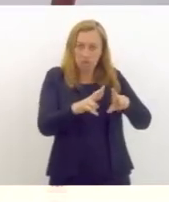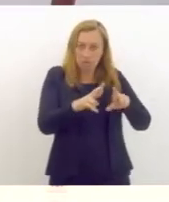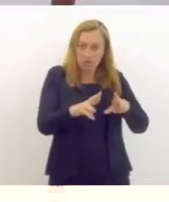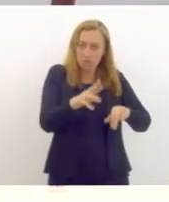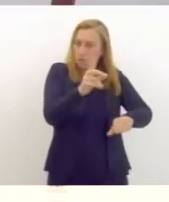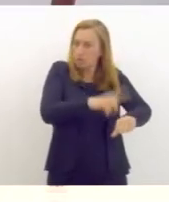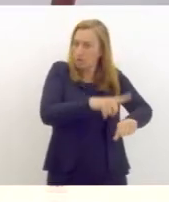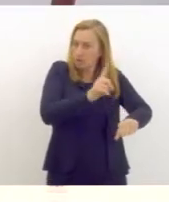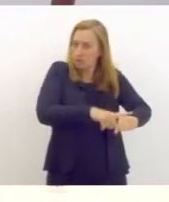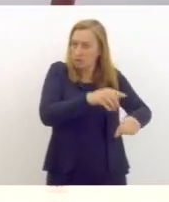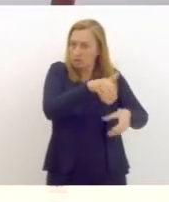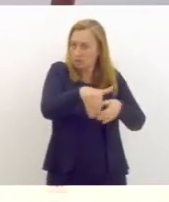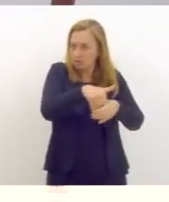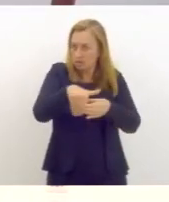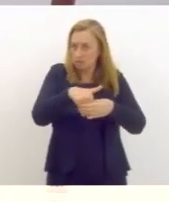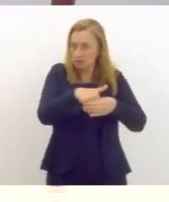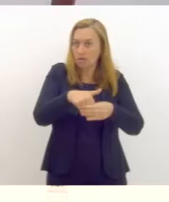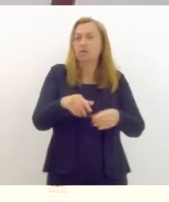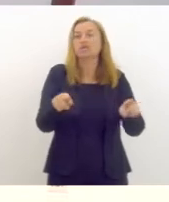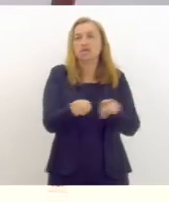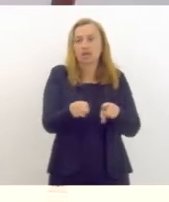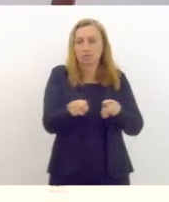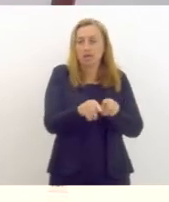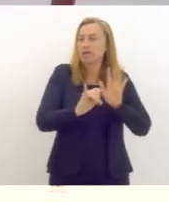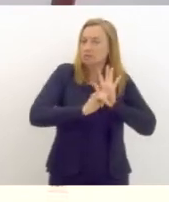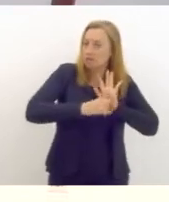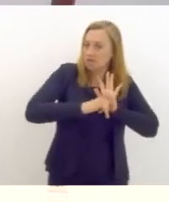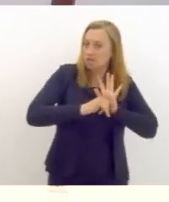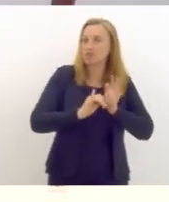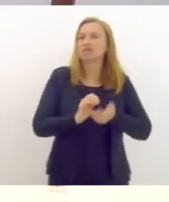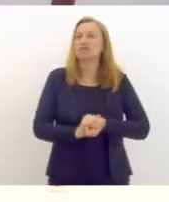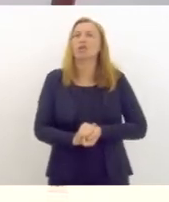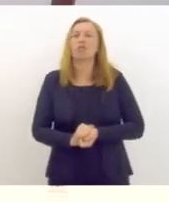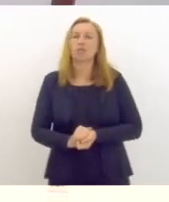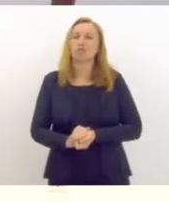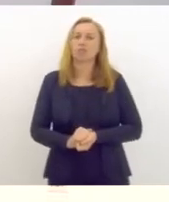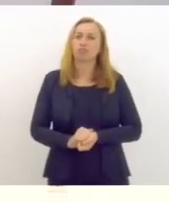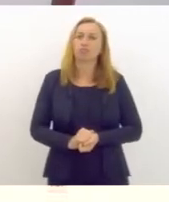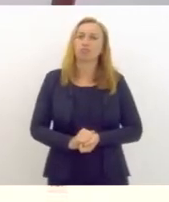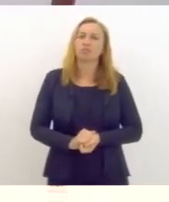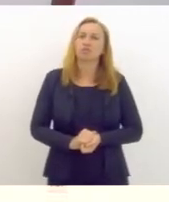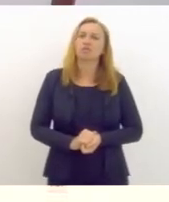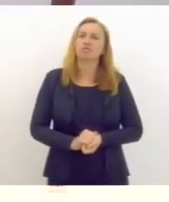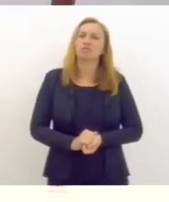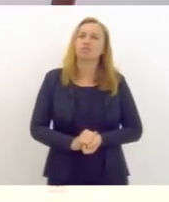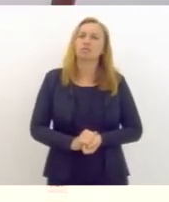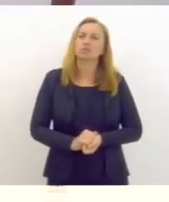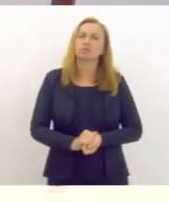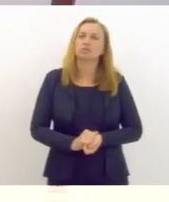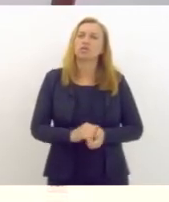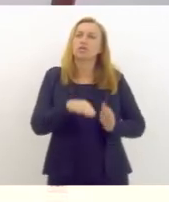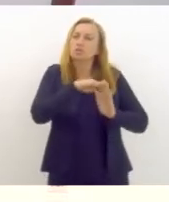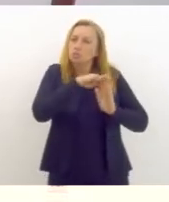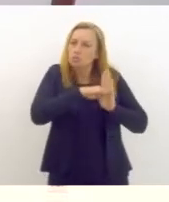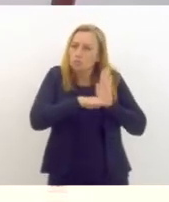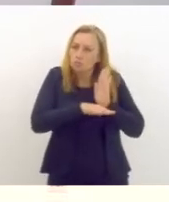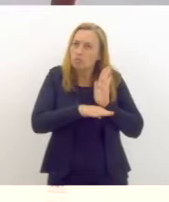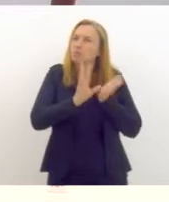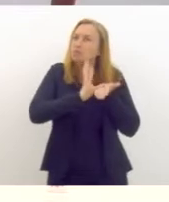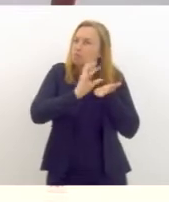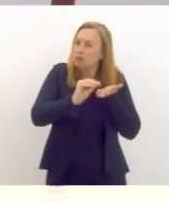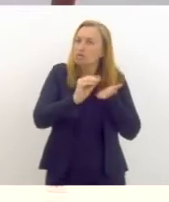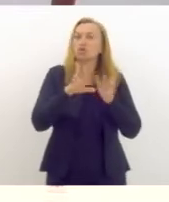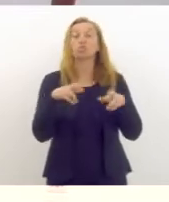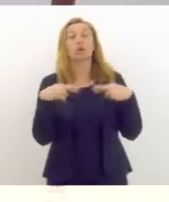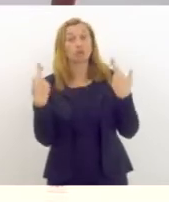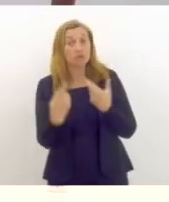legislação eleitoral a gente publicou no Diário Oficial uma uma ordem de pauta de uma